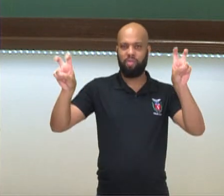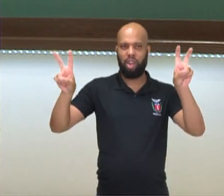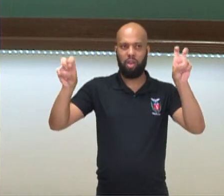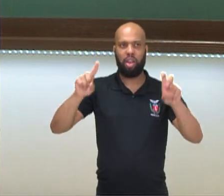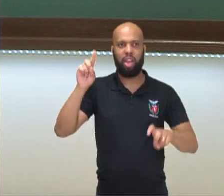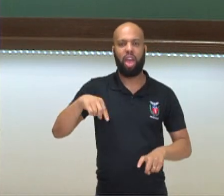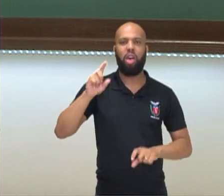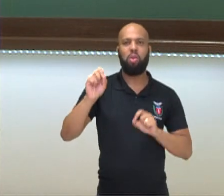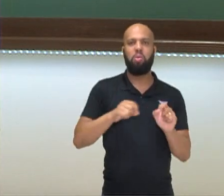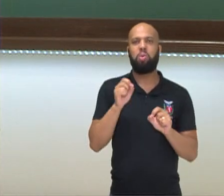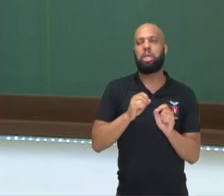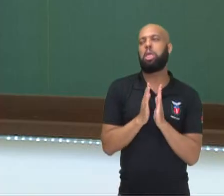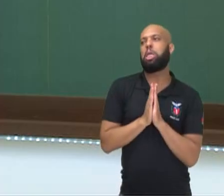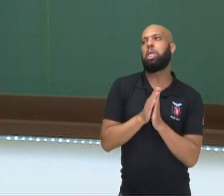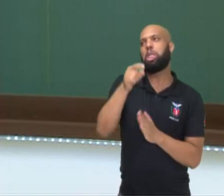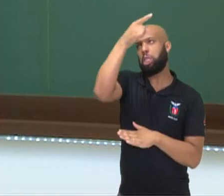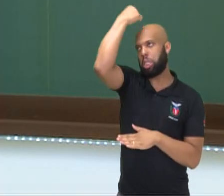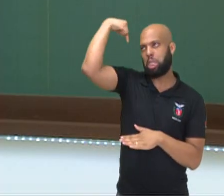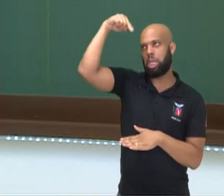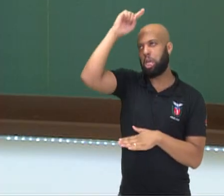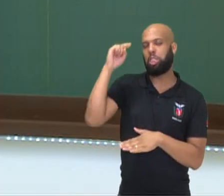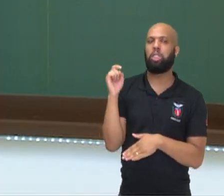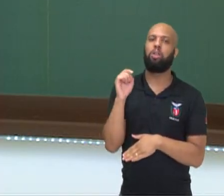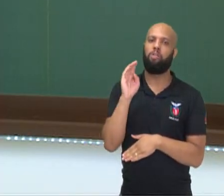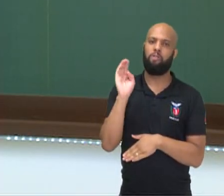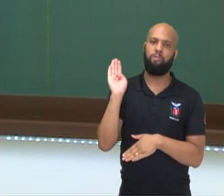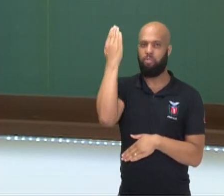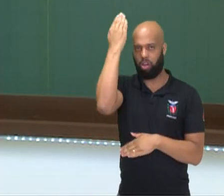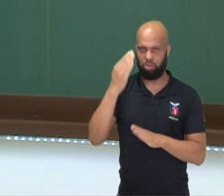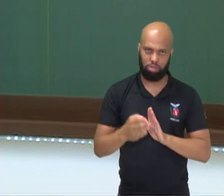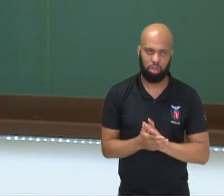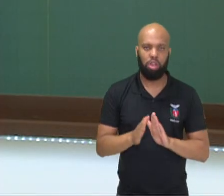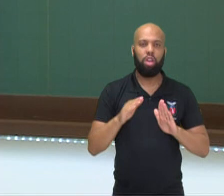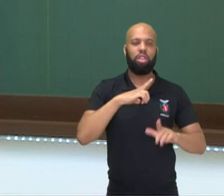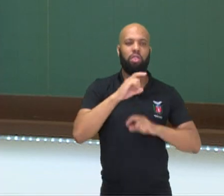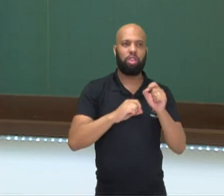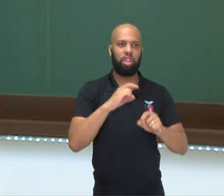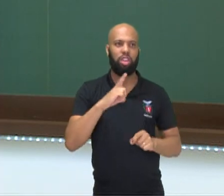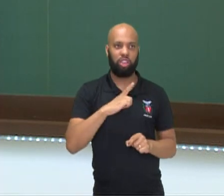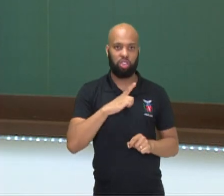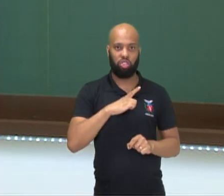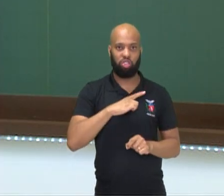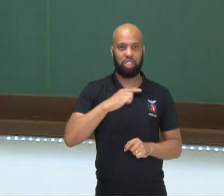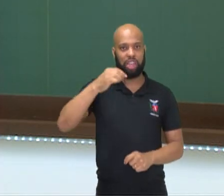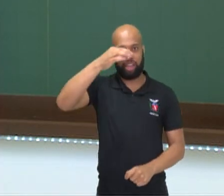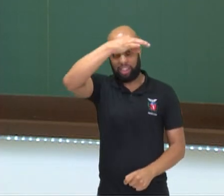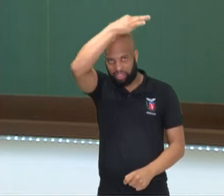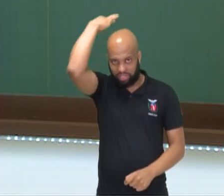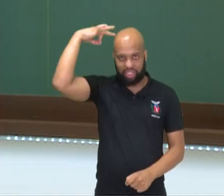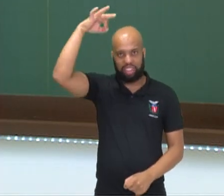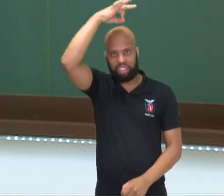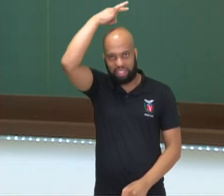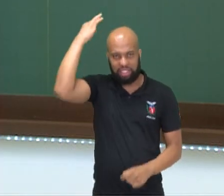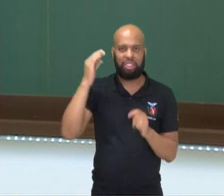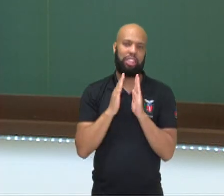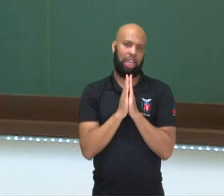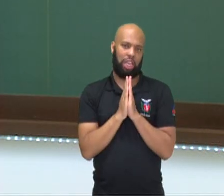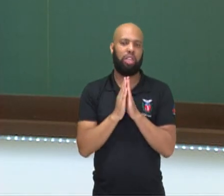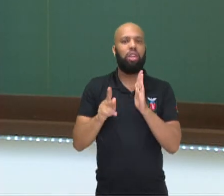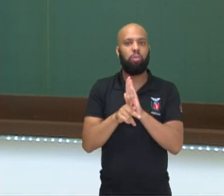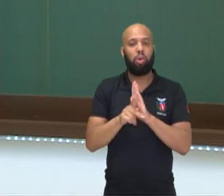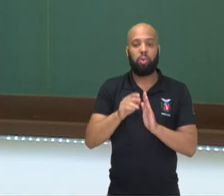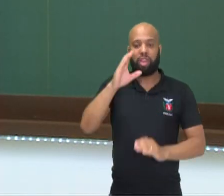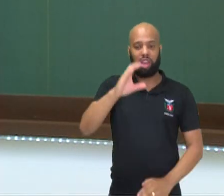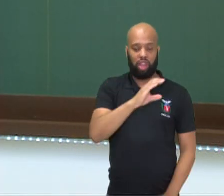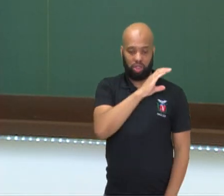do Pau Oco. Olha só o que aconteciam. Eles pegavam as imagens dos santos católicos que eram feitas